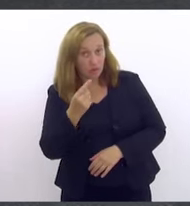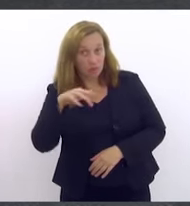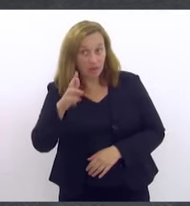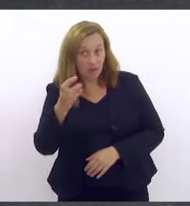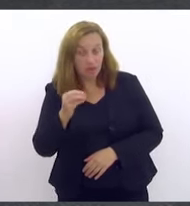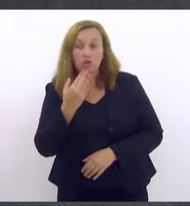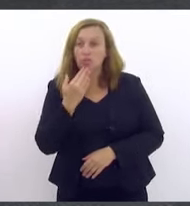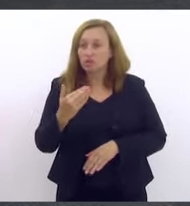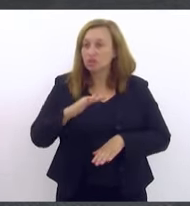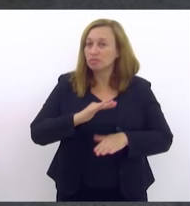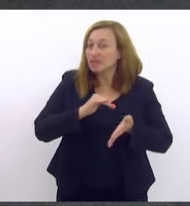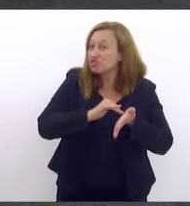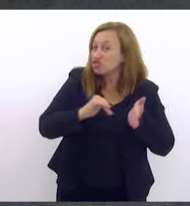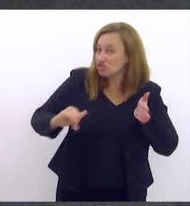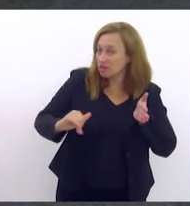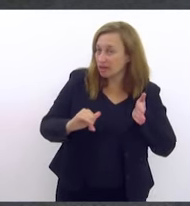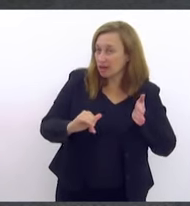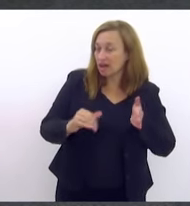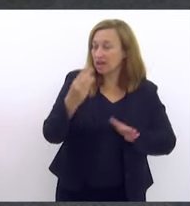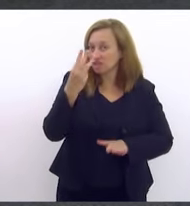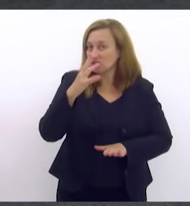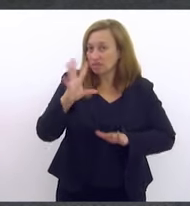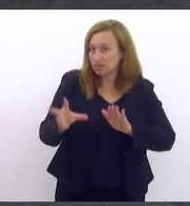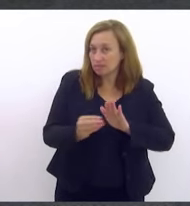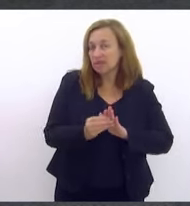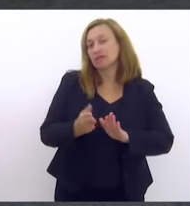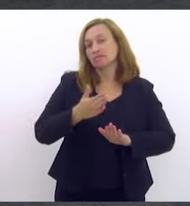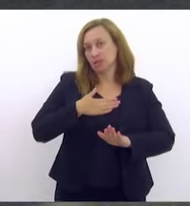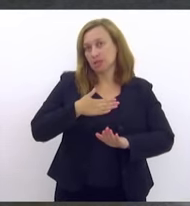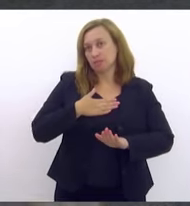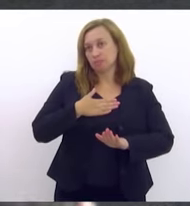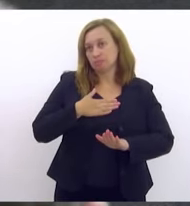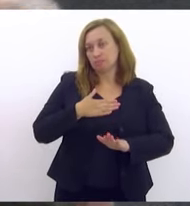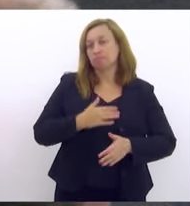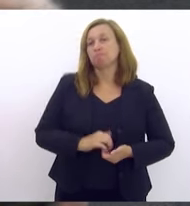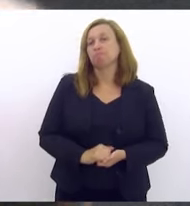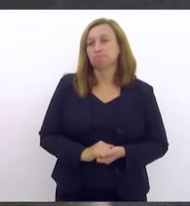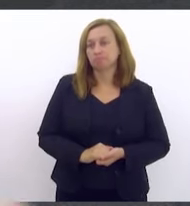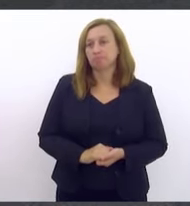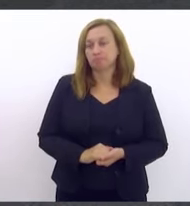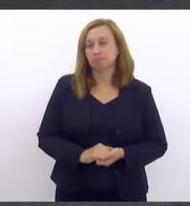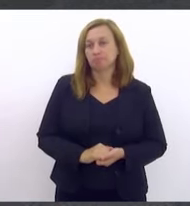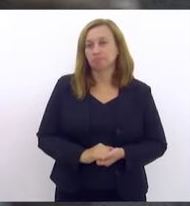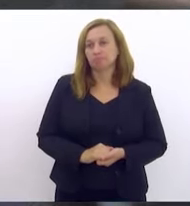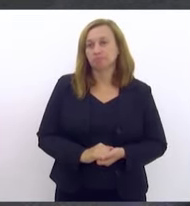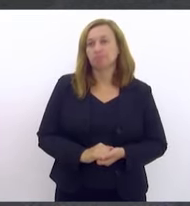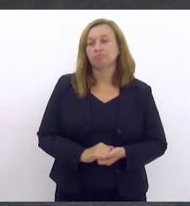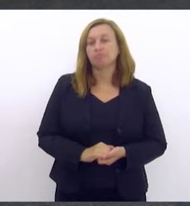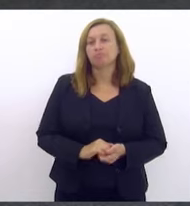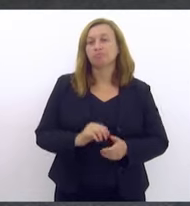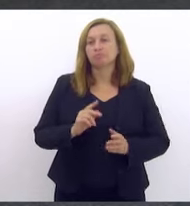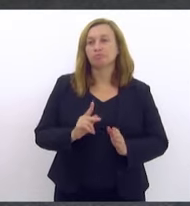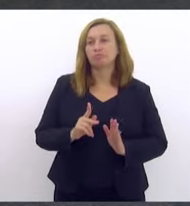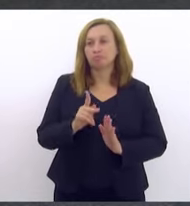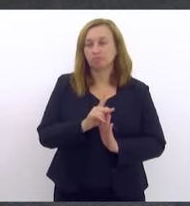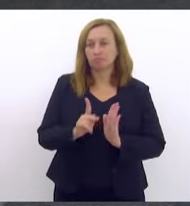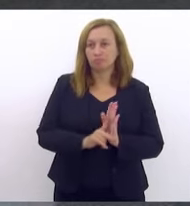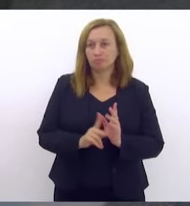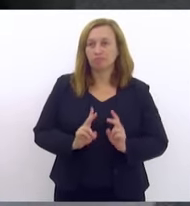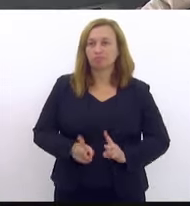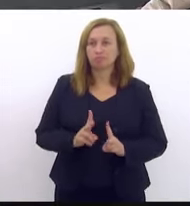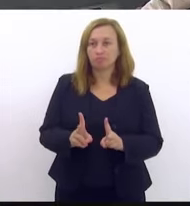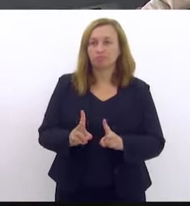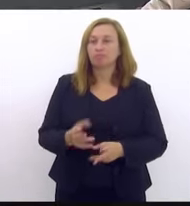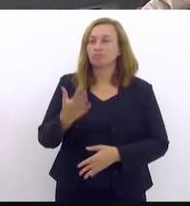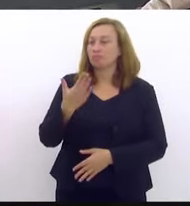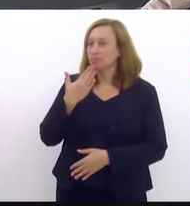Então, estou pedindo ao senhor presidente que retire as três emendas para o projeto prosseguir. Presidência